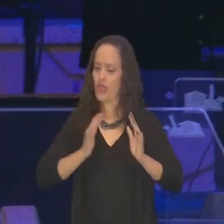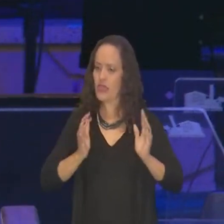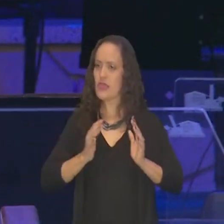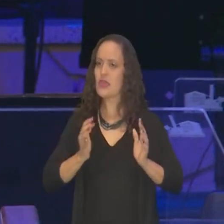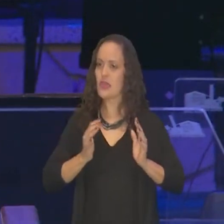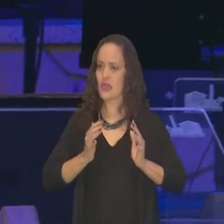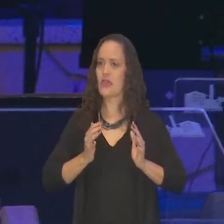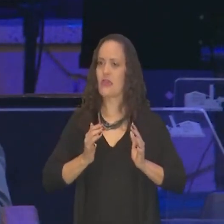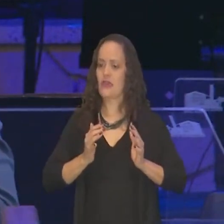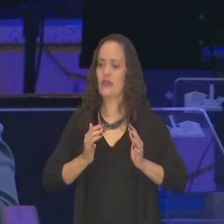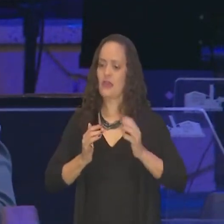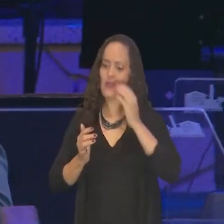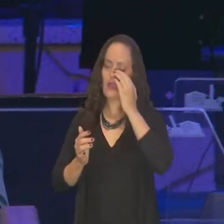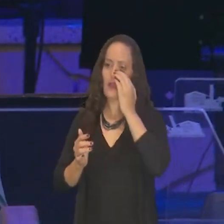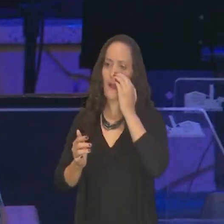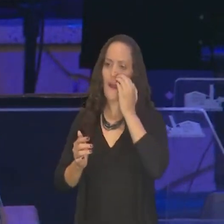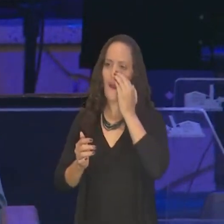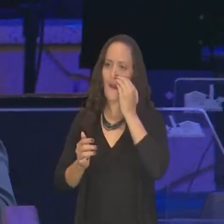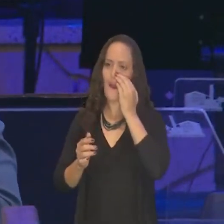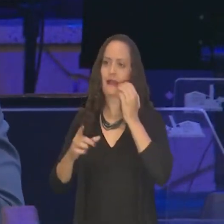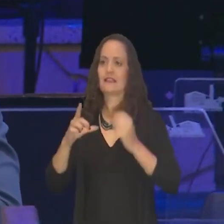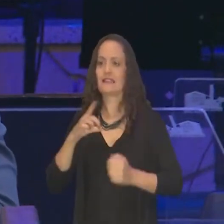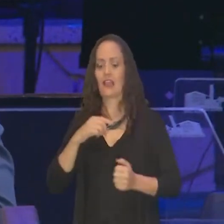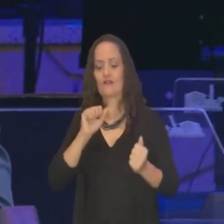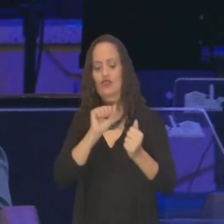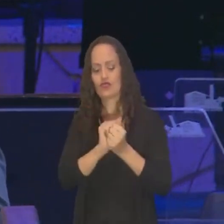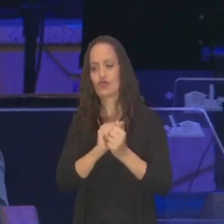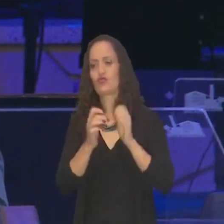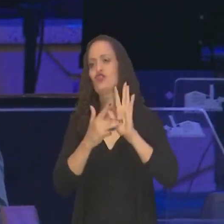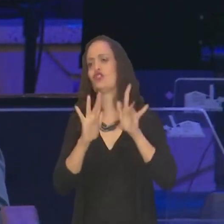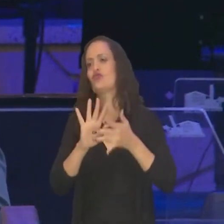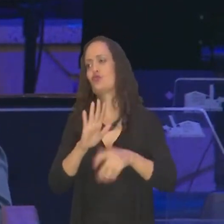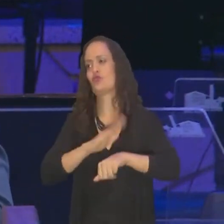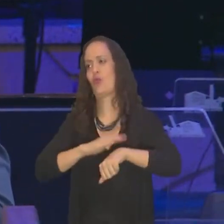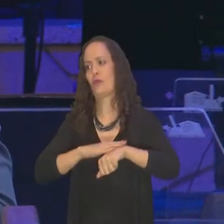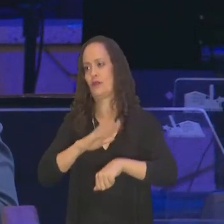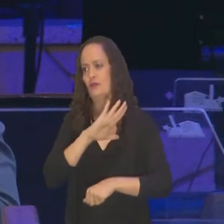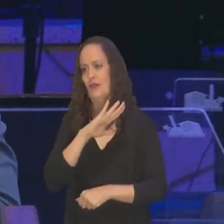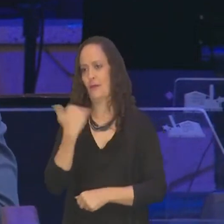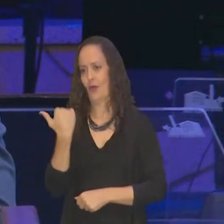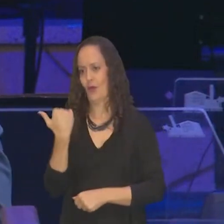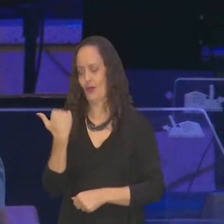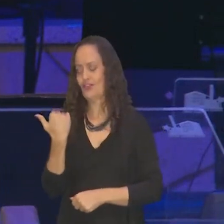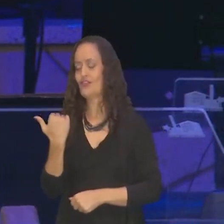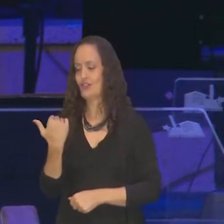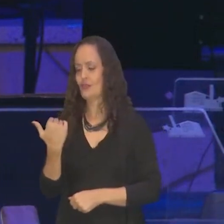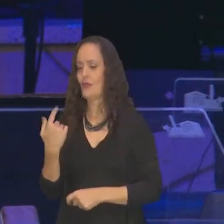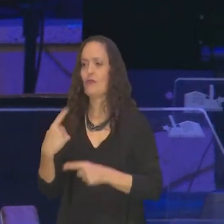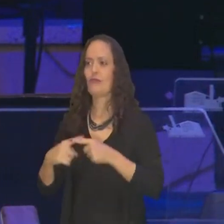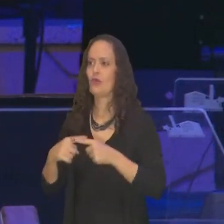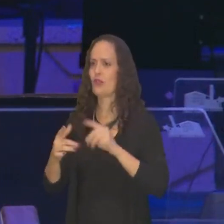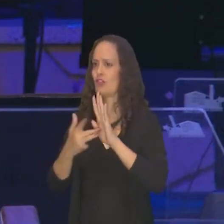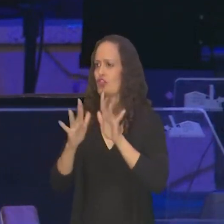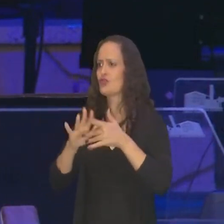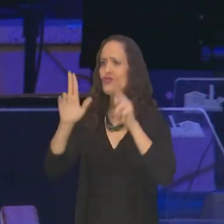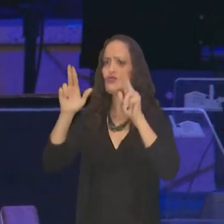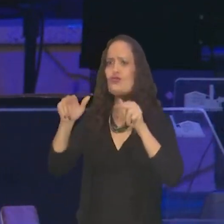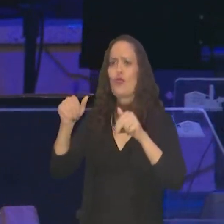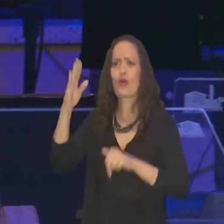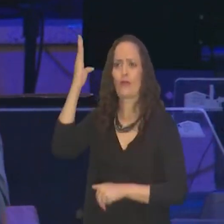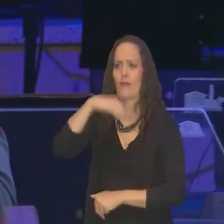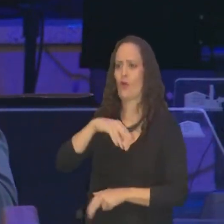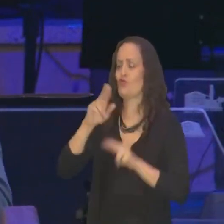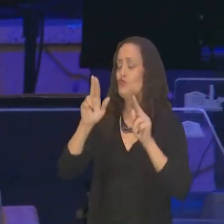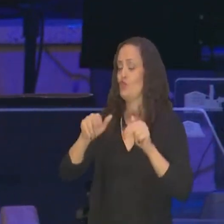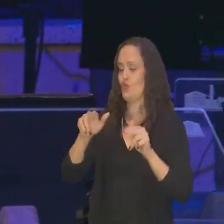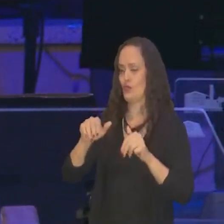Com o rico esteve na sua morte, porque nunca fez injustiça. Vamos para a próxima, irmã.